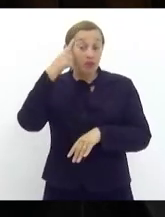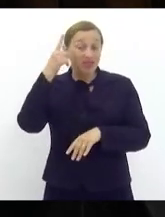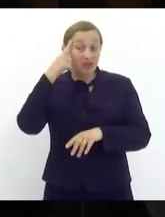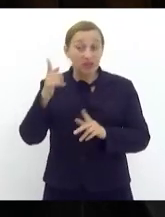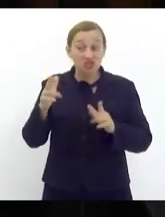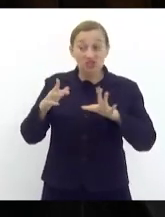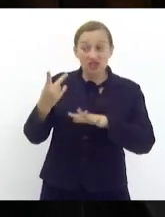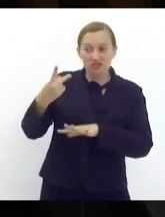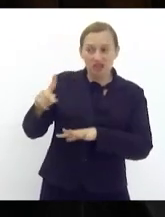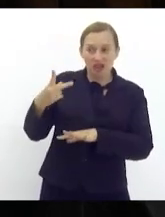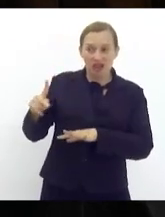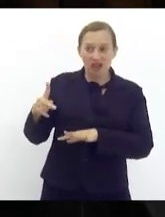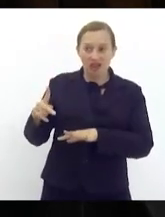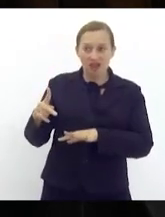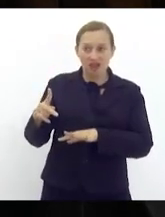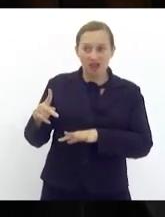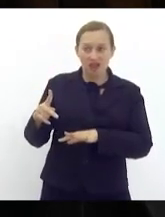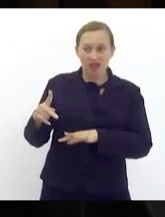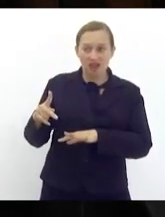o dela